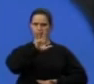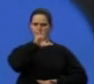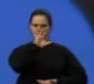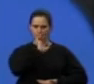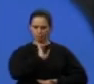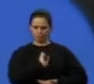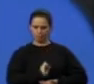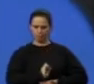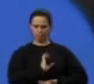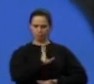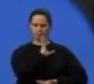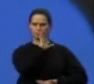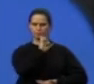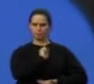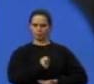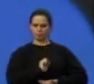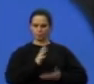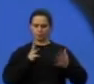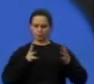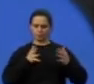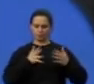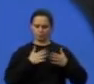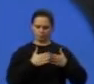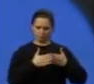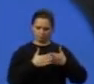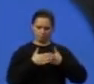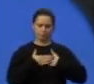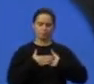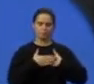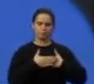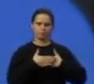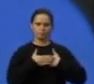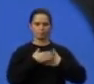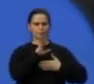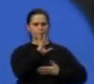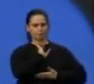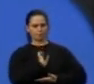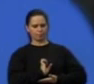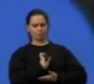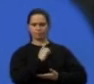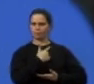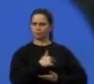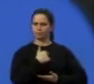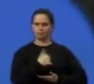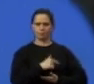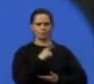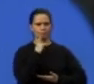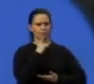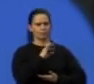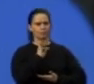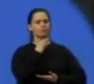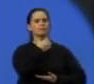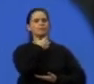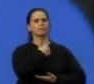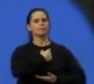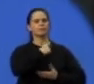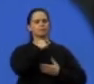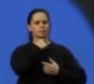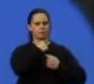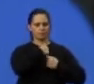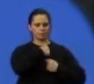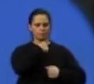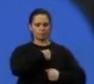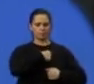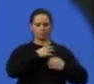trauma torácico, estas regiões podem ficar comprometidas, como exemplo, traqueia e